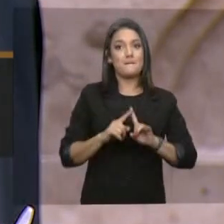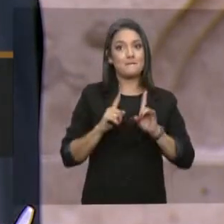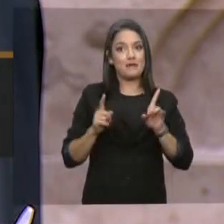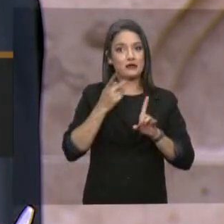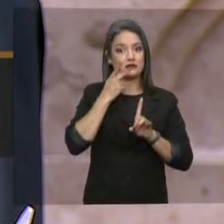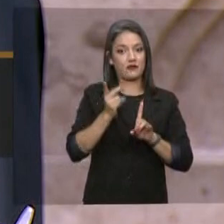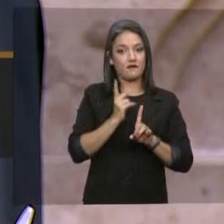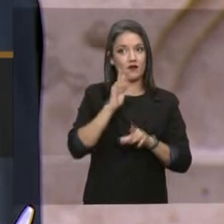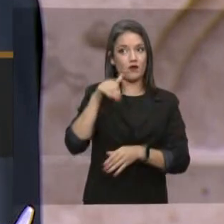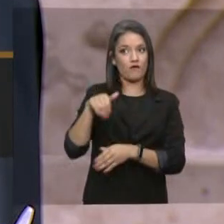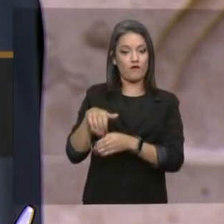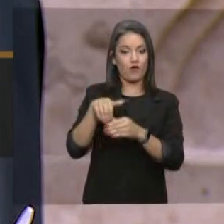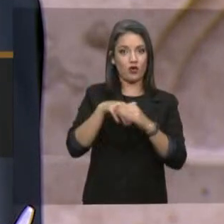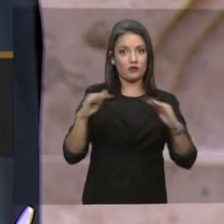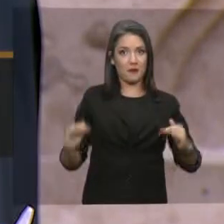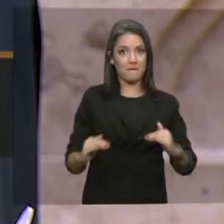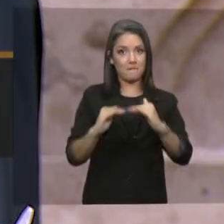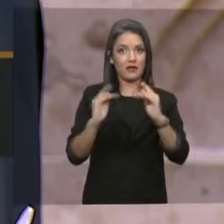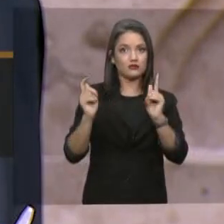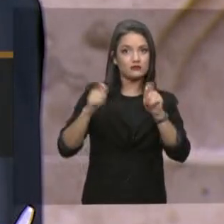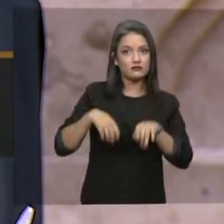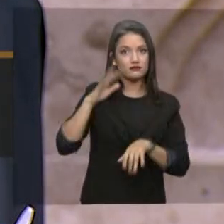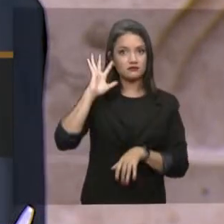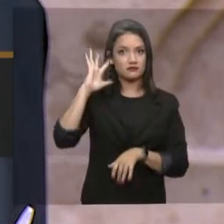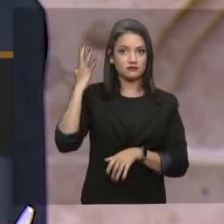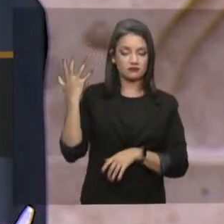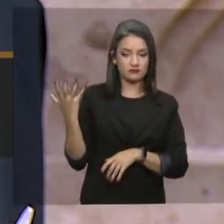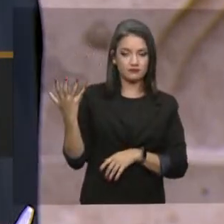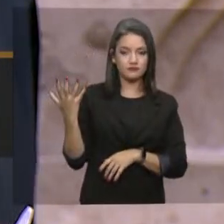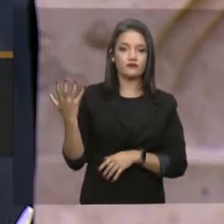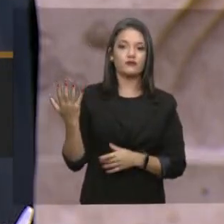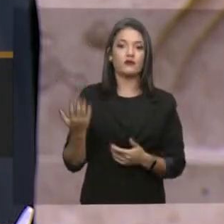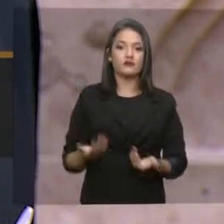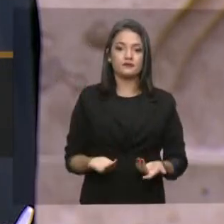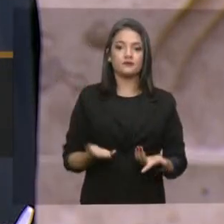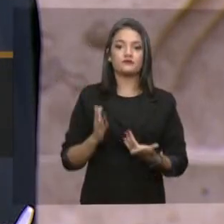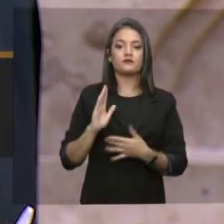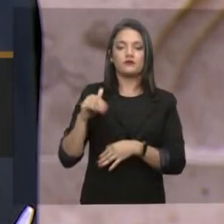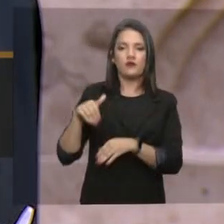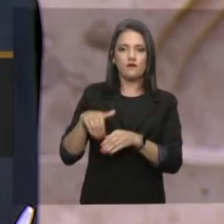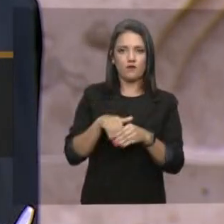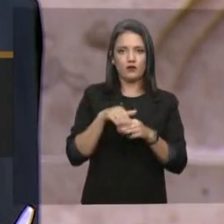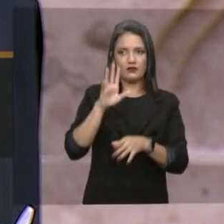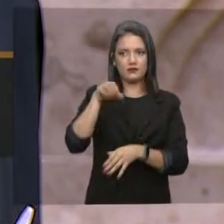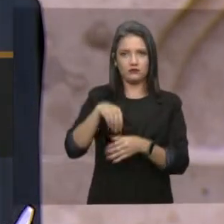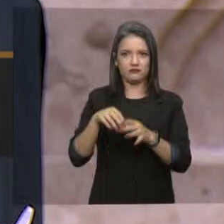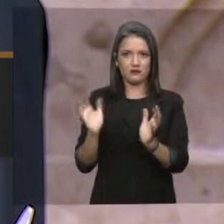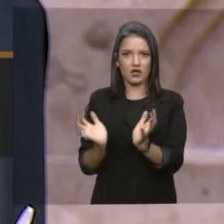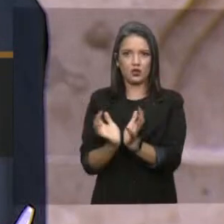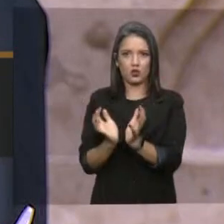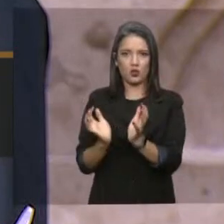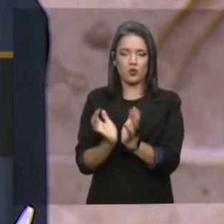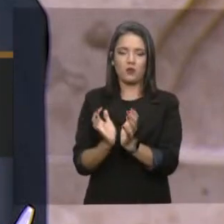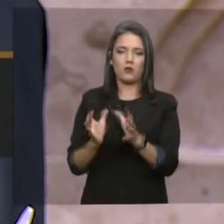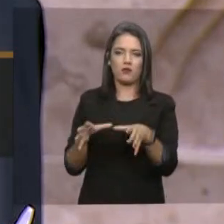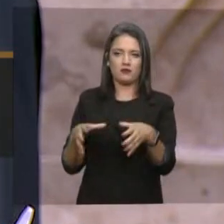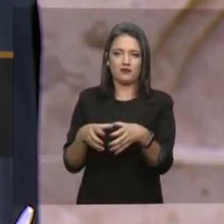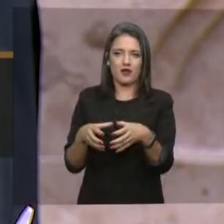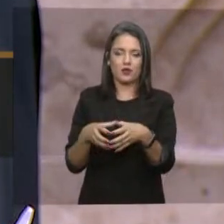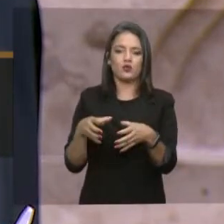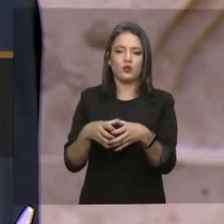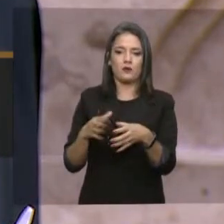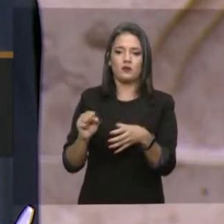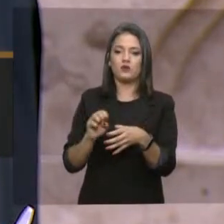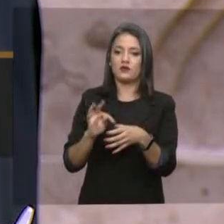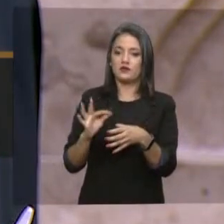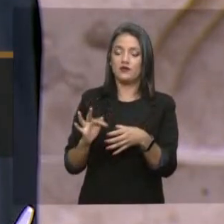empate que pode ser superado. Para votações ocorridas nas turmas, fora das hipóteses de